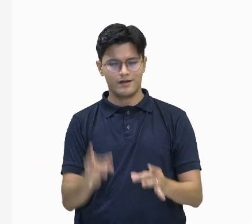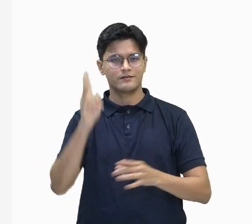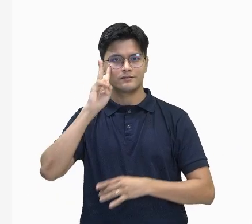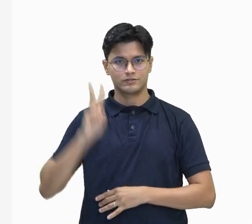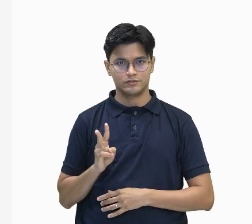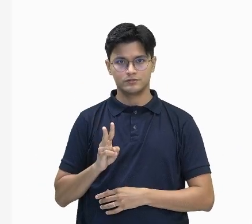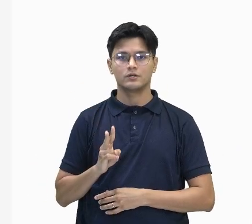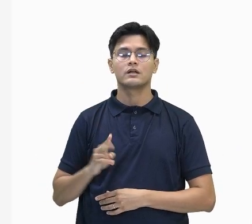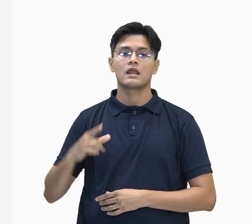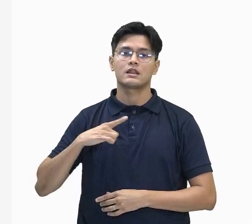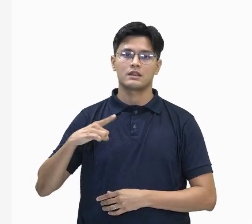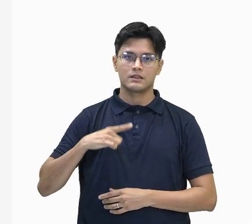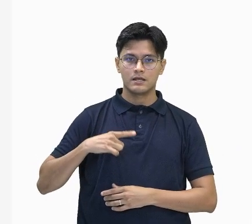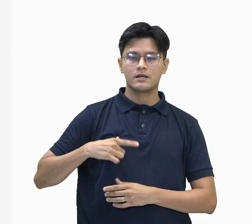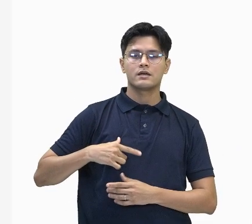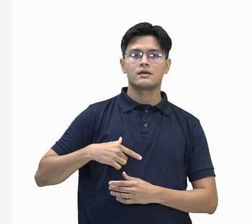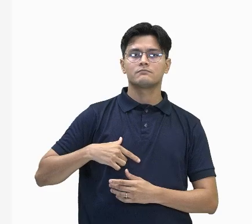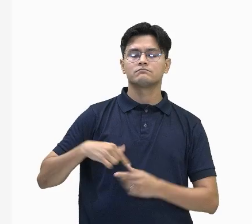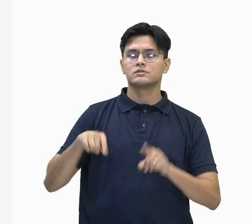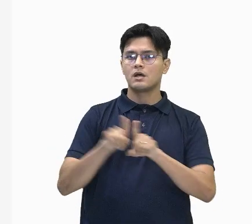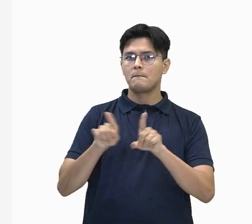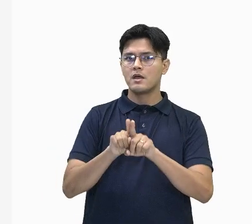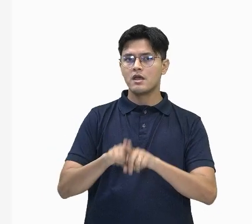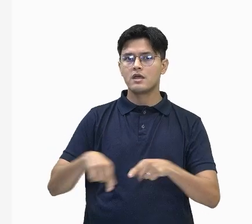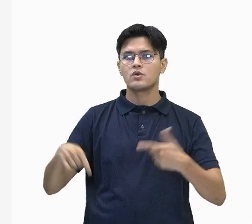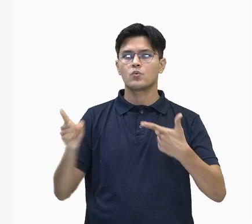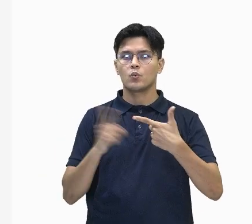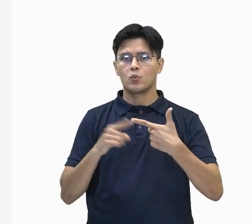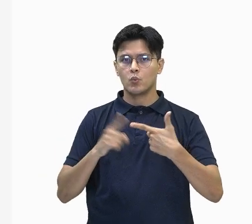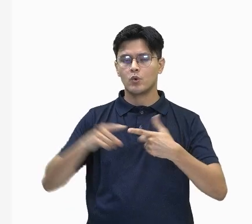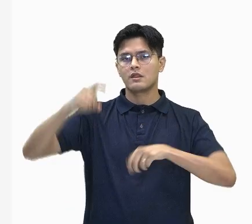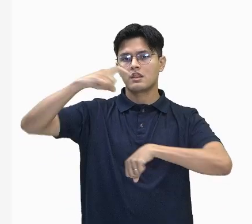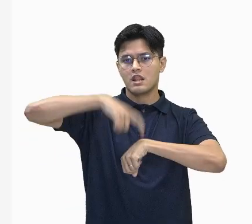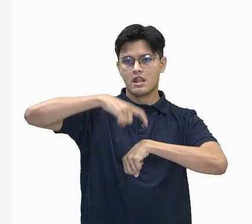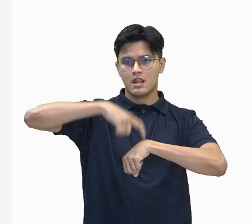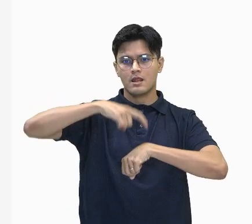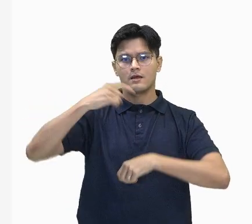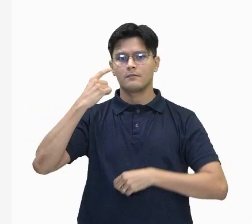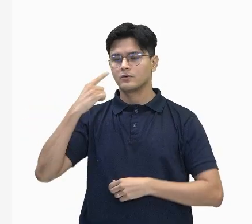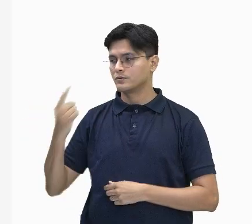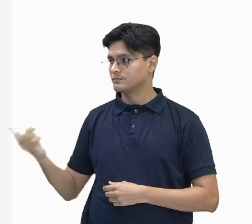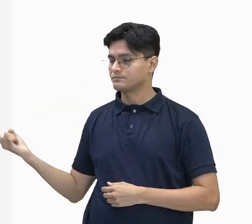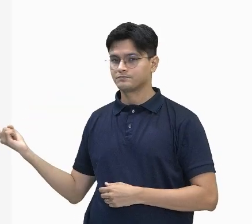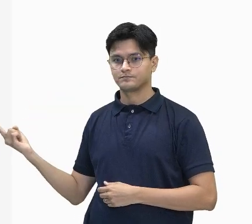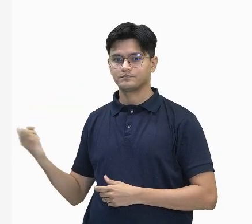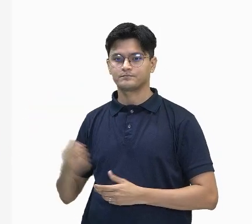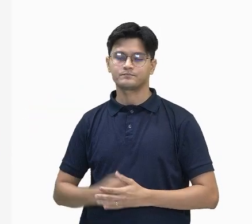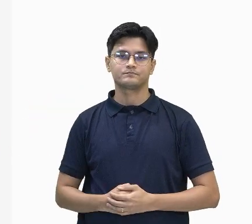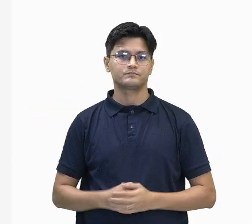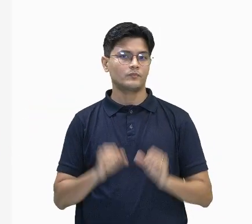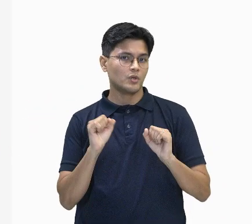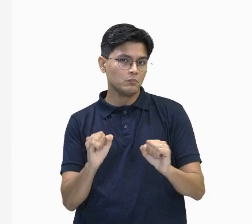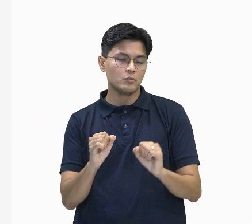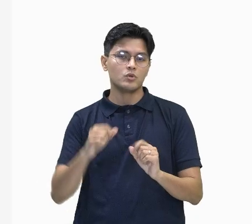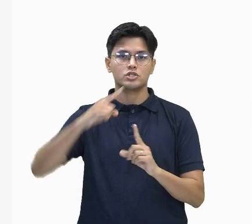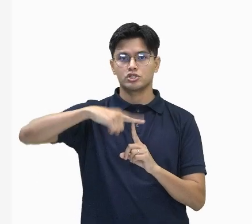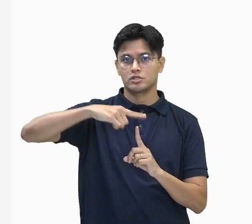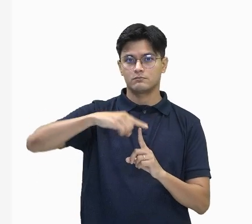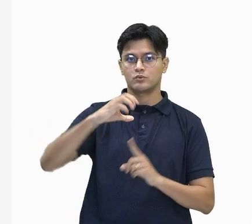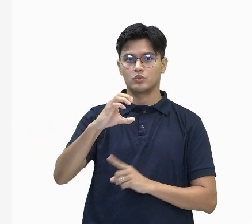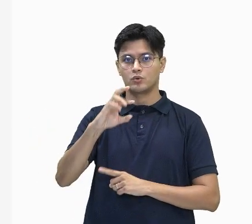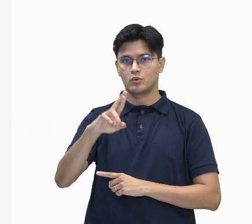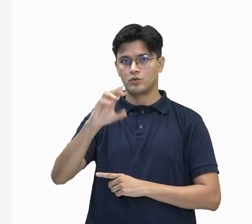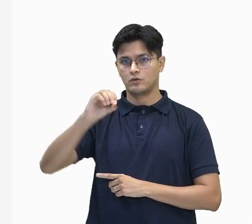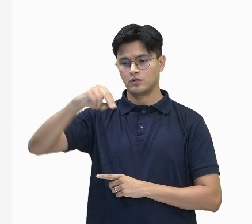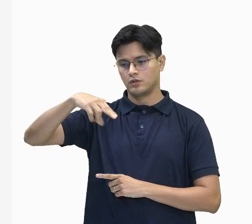elemento aí o tempo. O tempo na obra machadiana pode ser cronológico ou